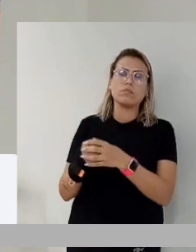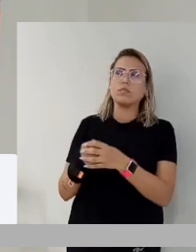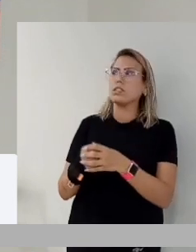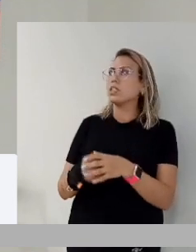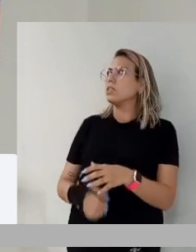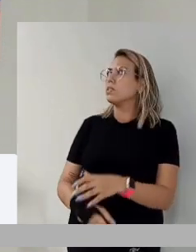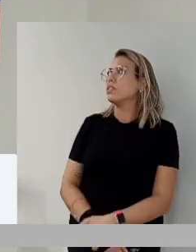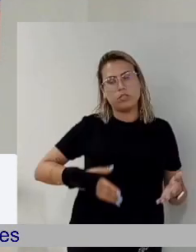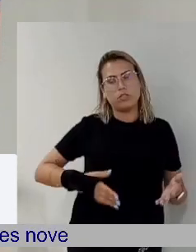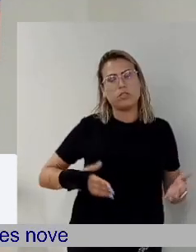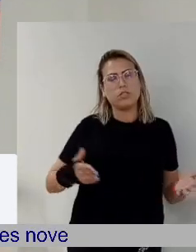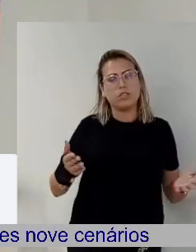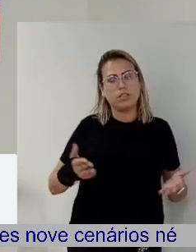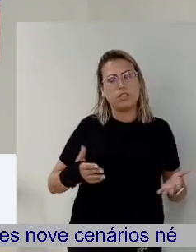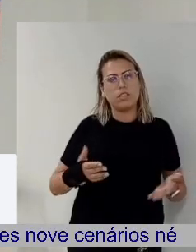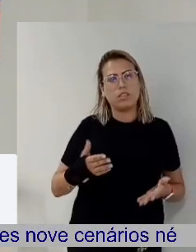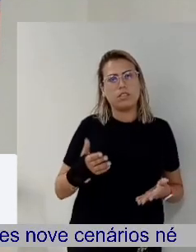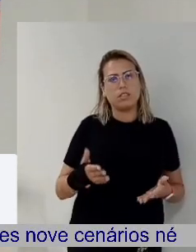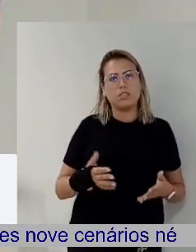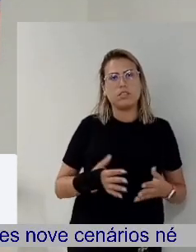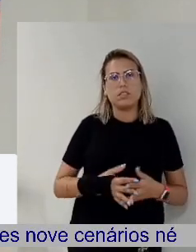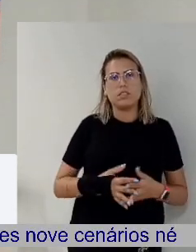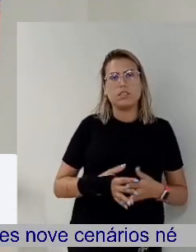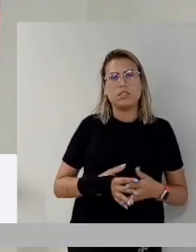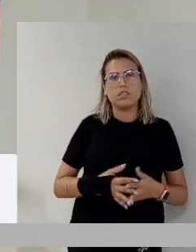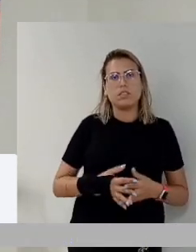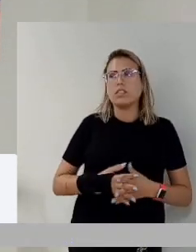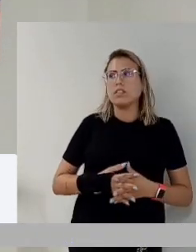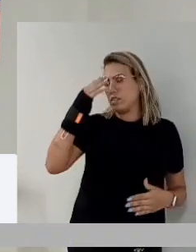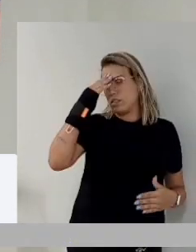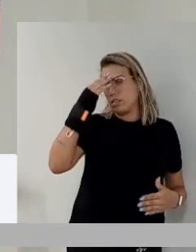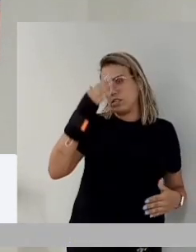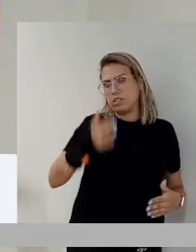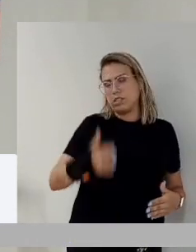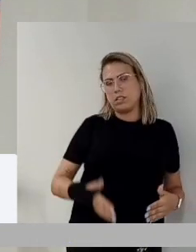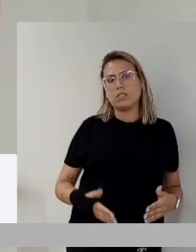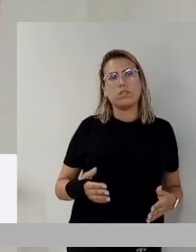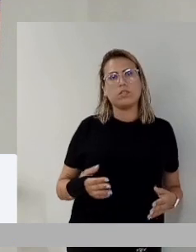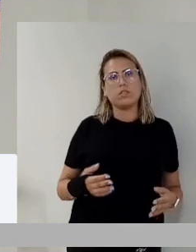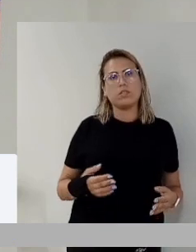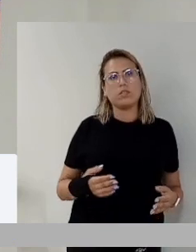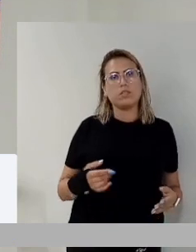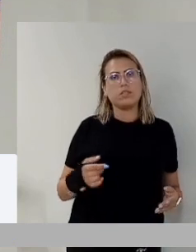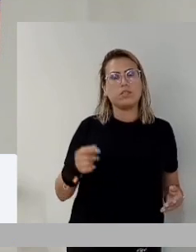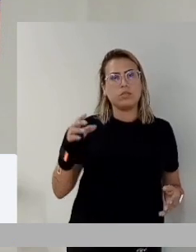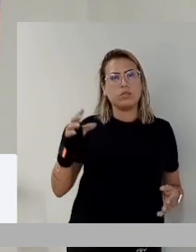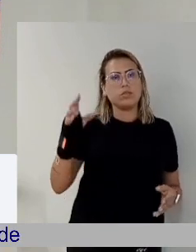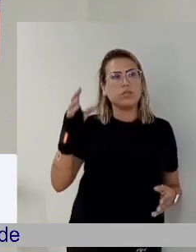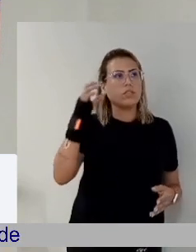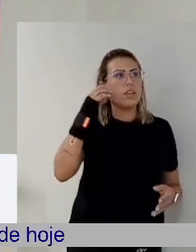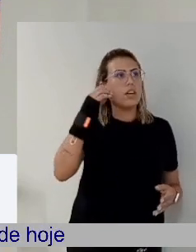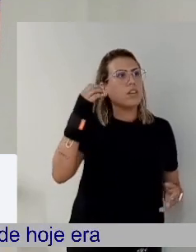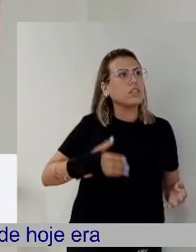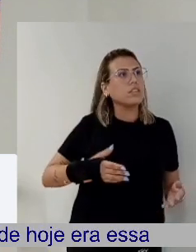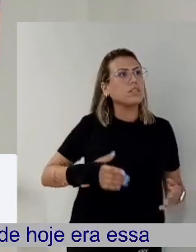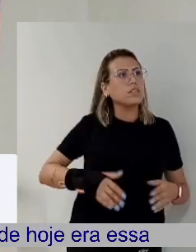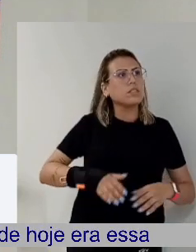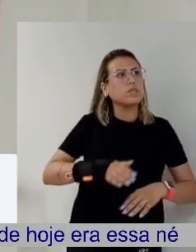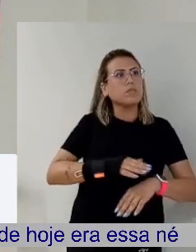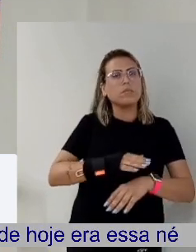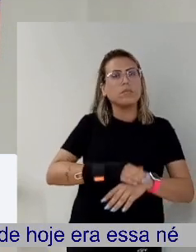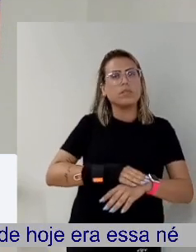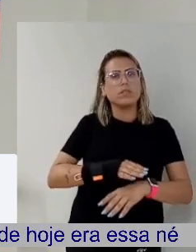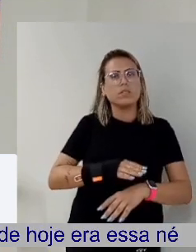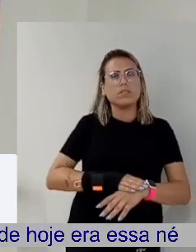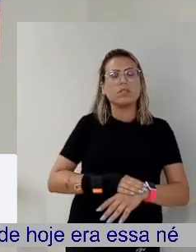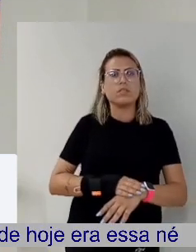hoje era essa né Agradeço a todos que nos escutaram até esse exato momento e desejar a